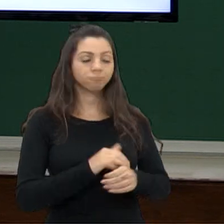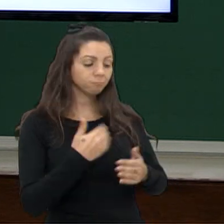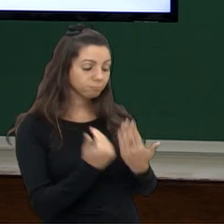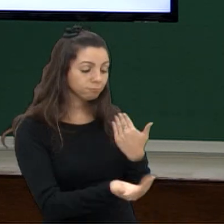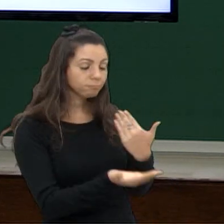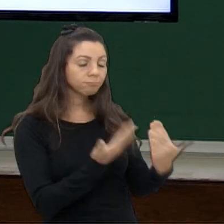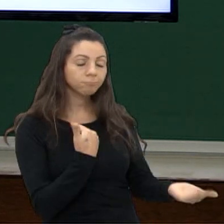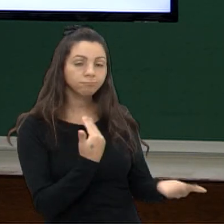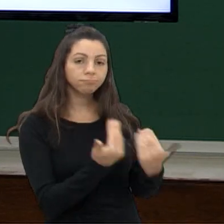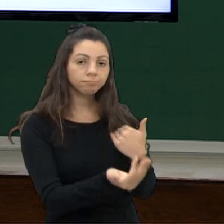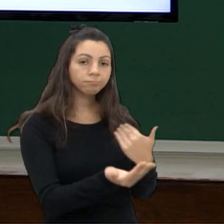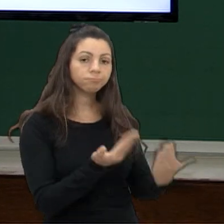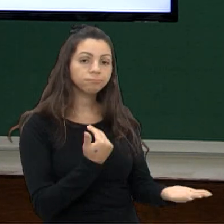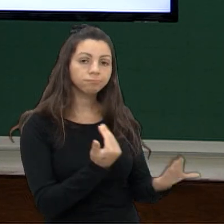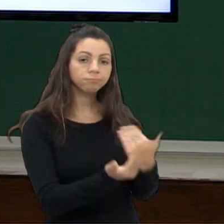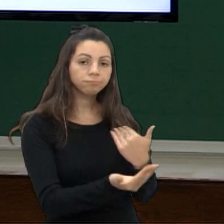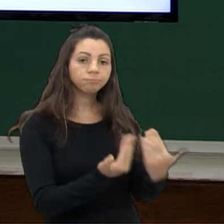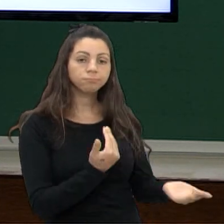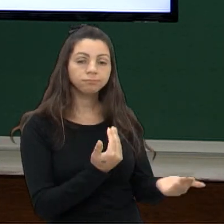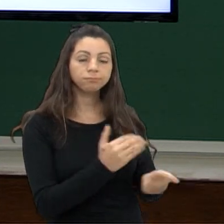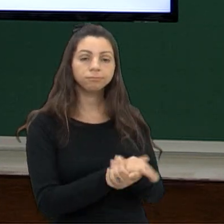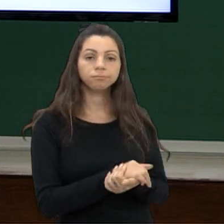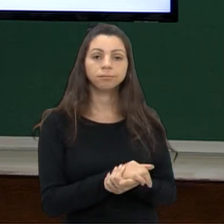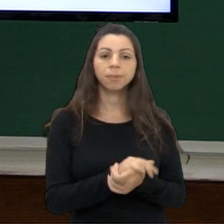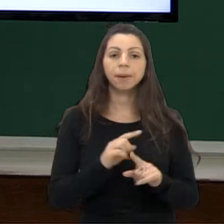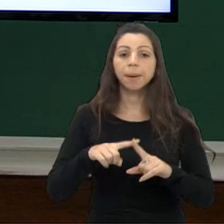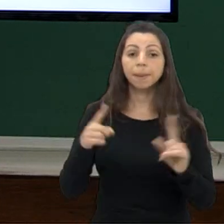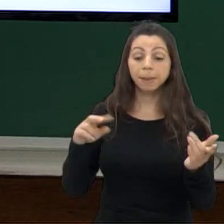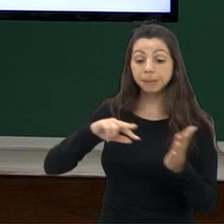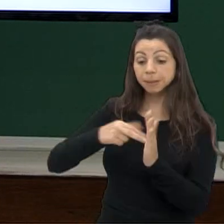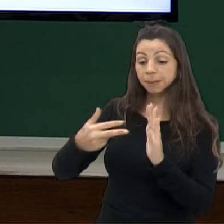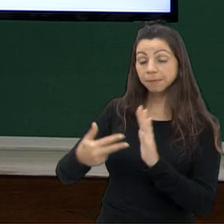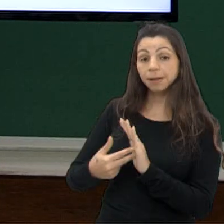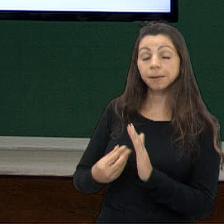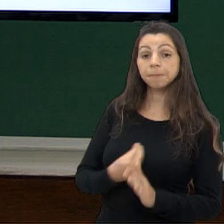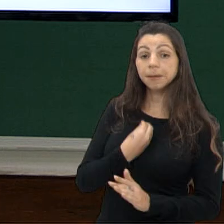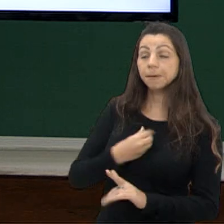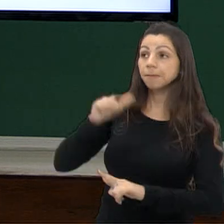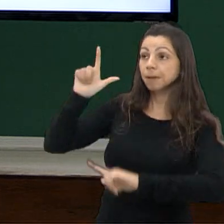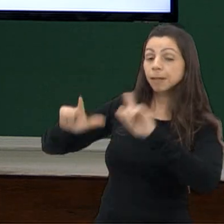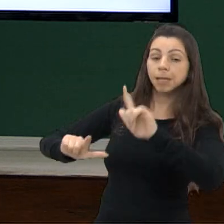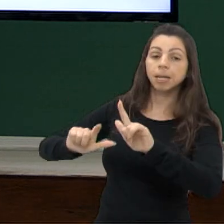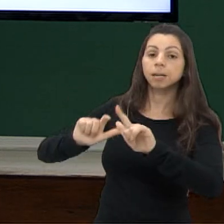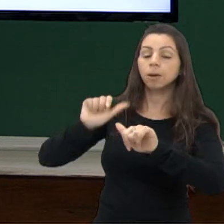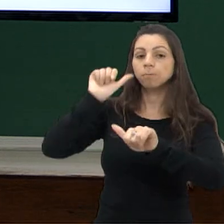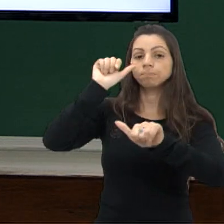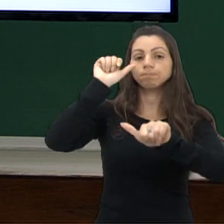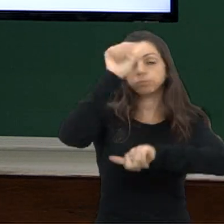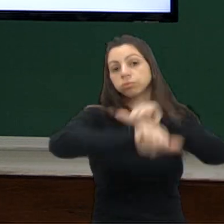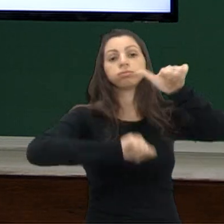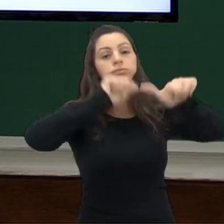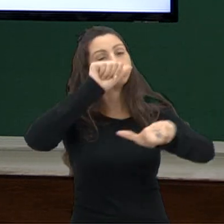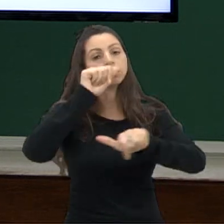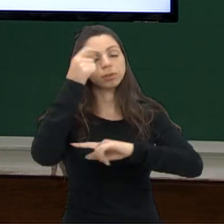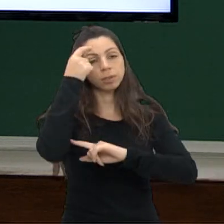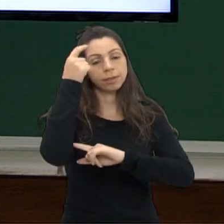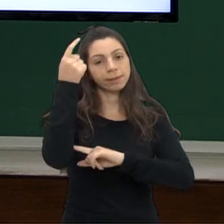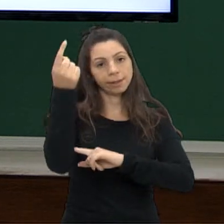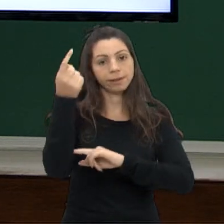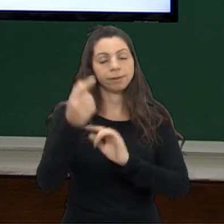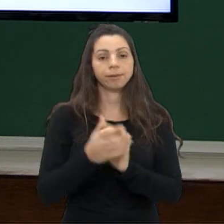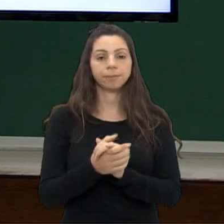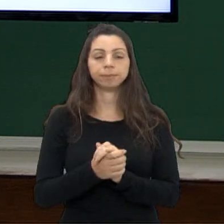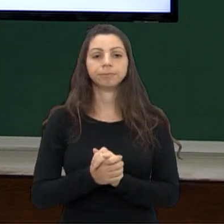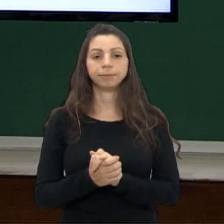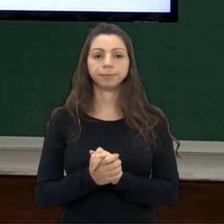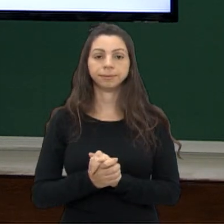ele é irredutível. A TV é a razão de viver e ele não muda de ideia. Ela não consegue alcançar o objetivo de distrair o